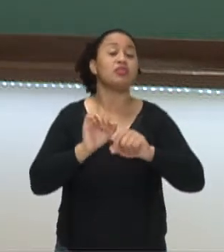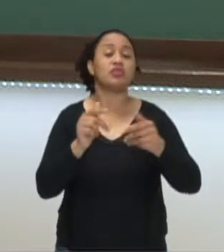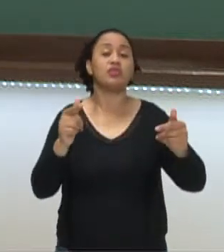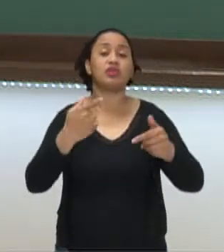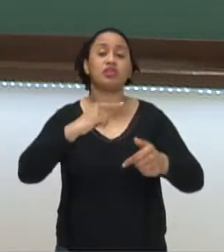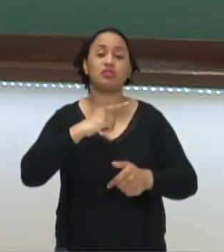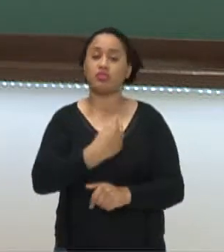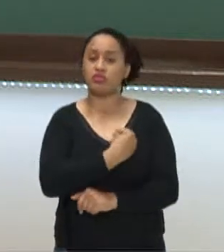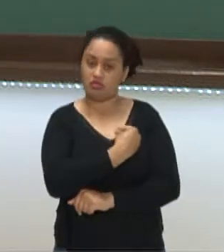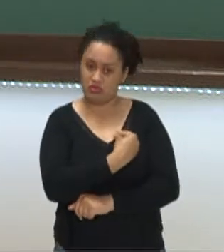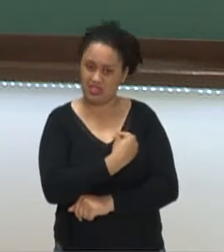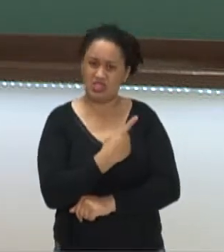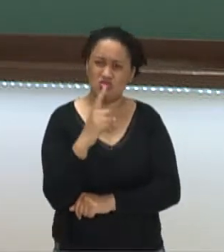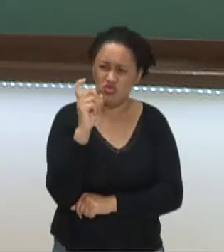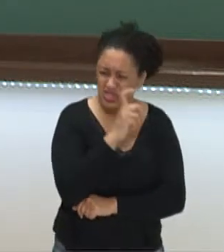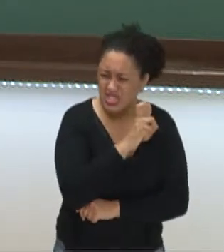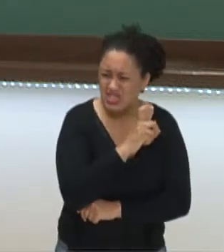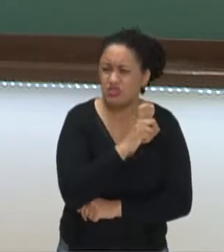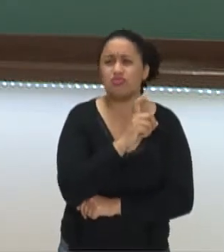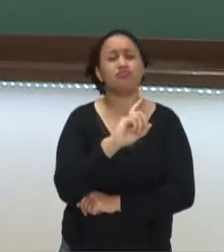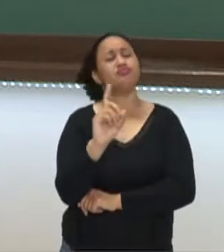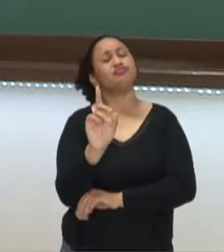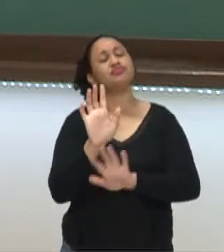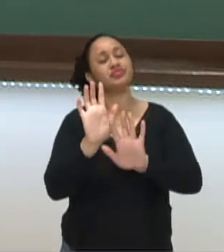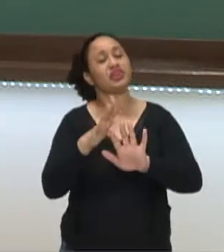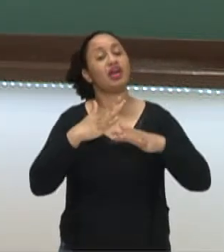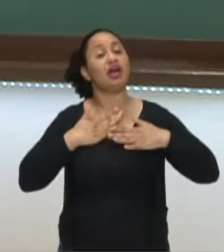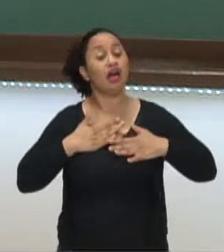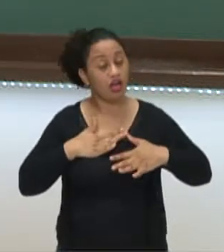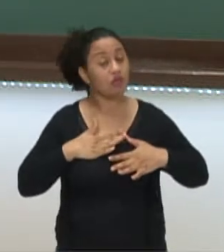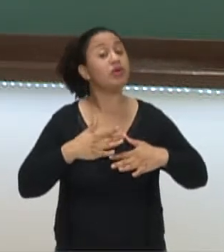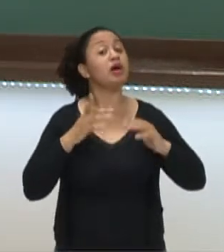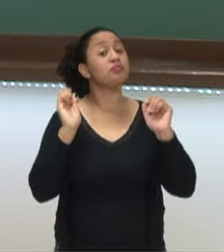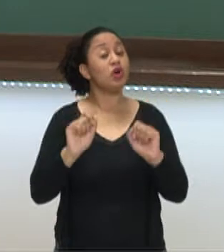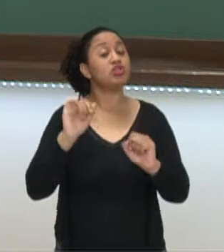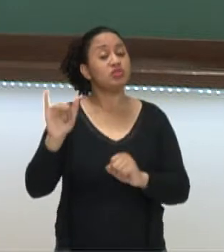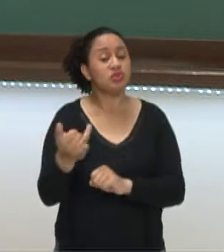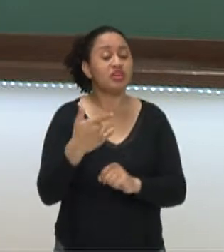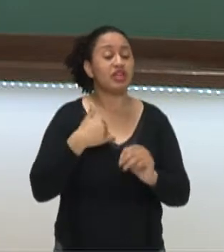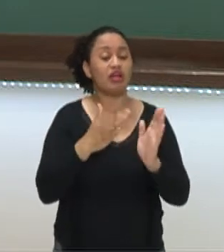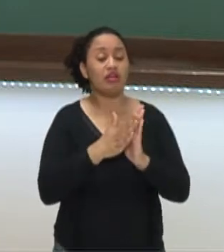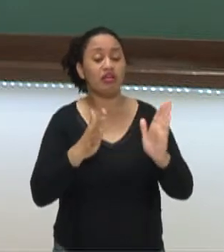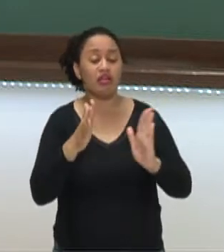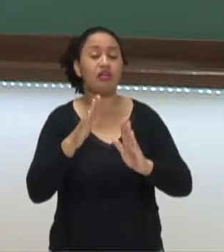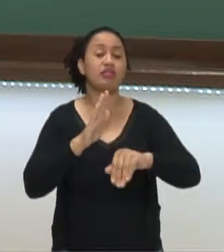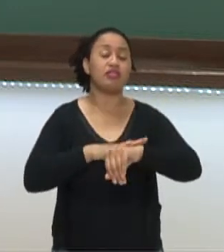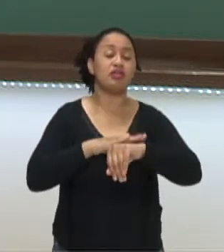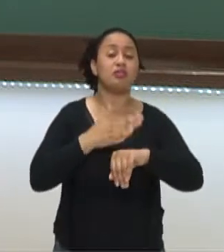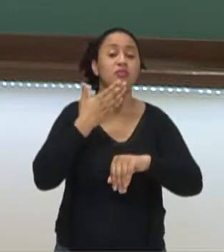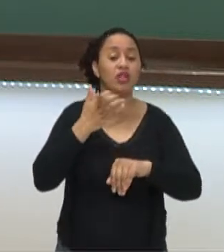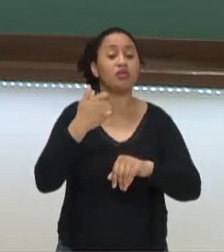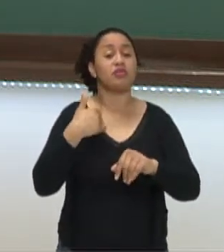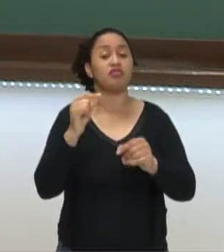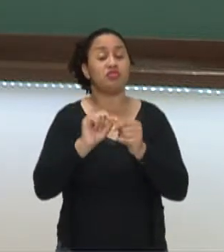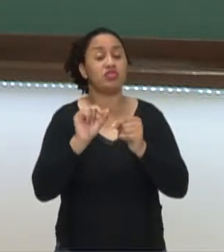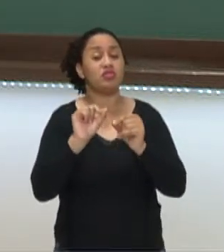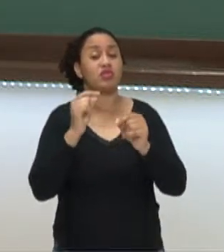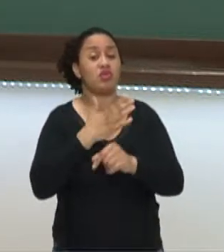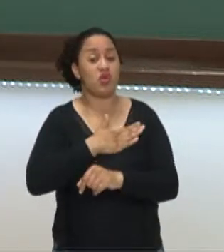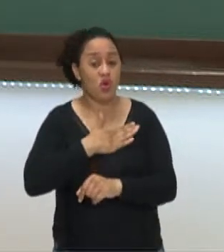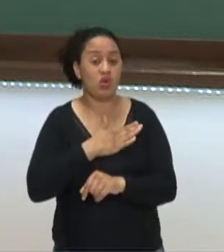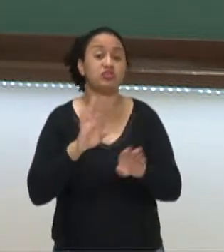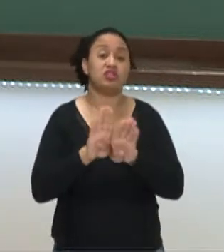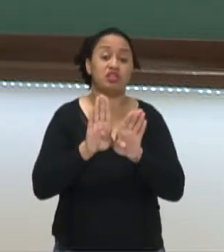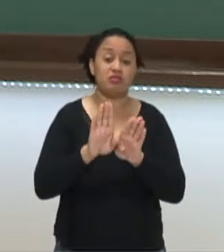Complicado? Calma, é a ideia de que você pode arrumar mais espaço na sua agenda para fazer o que você gosta, também para cumprir os